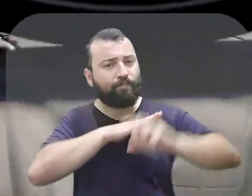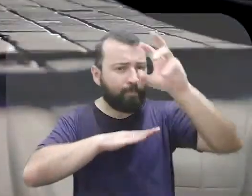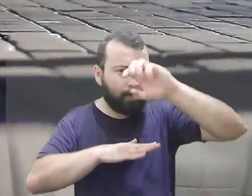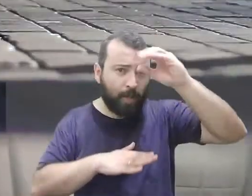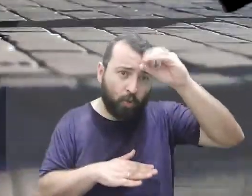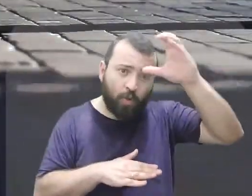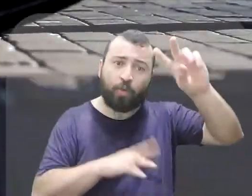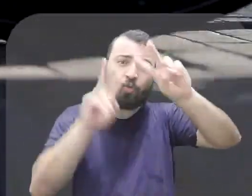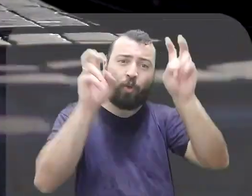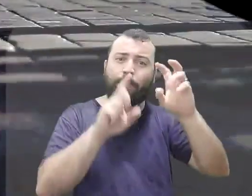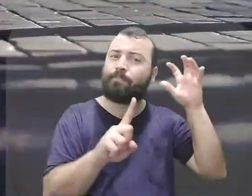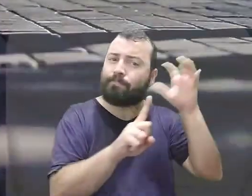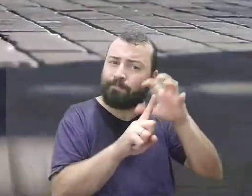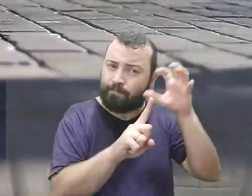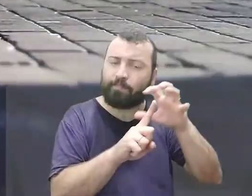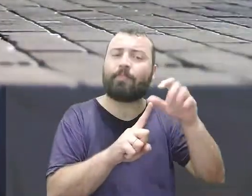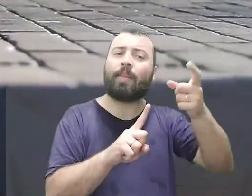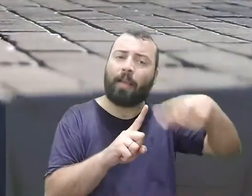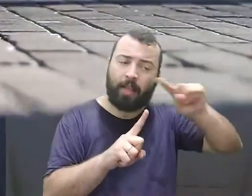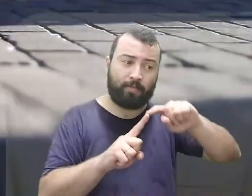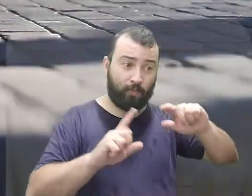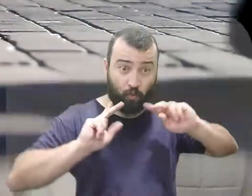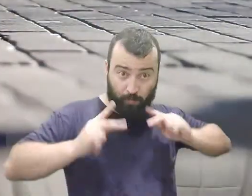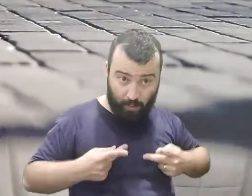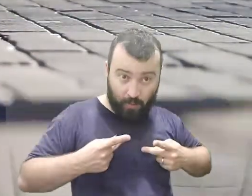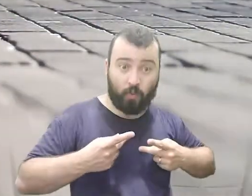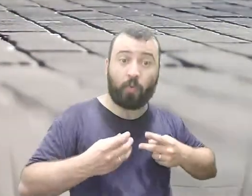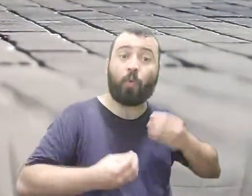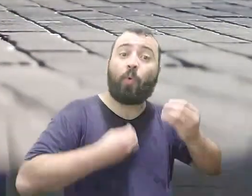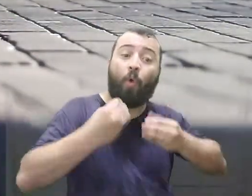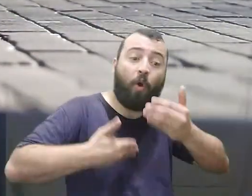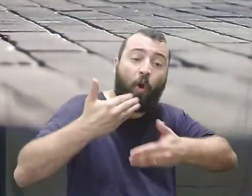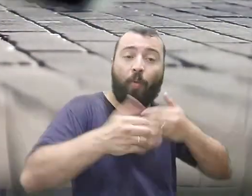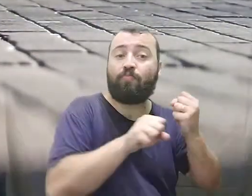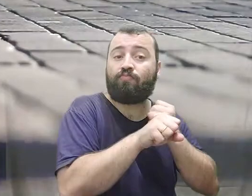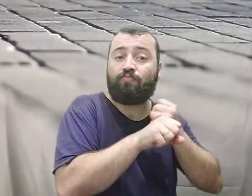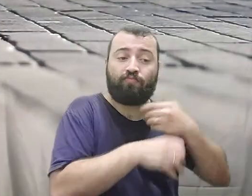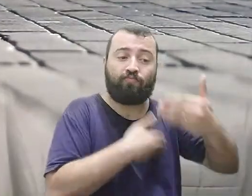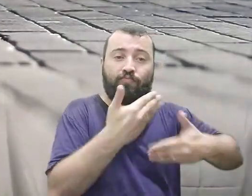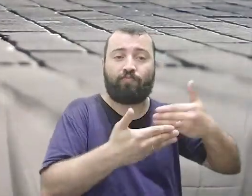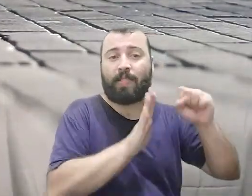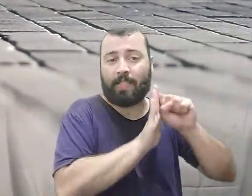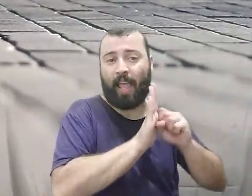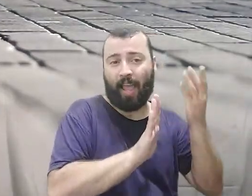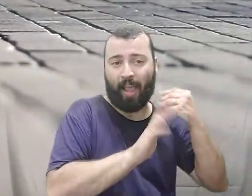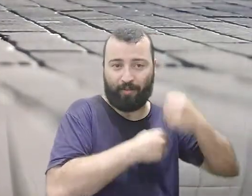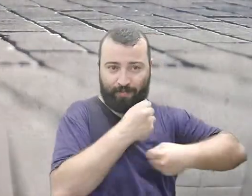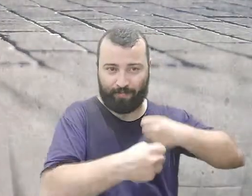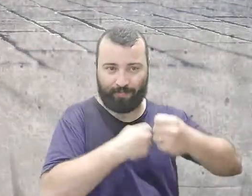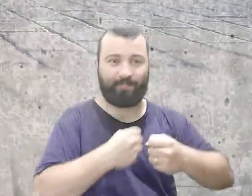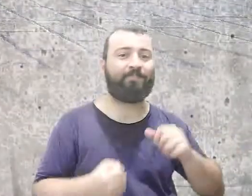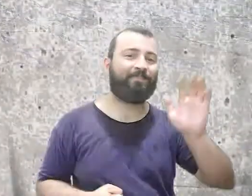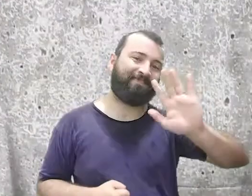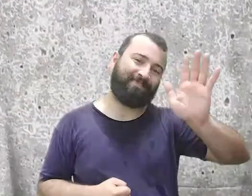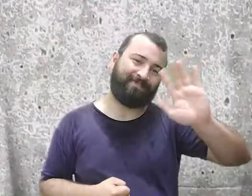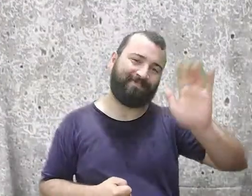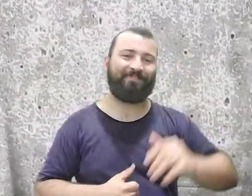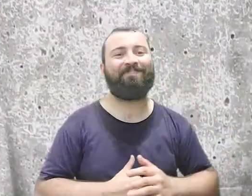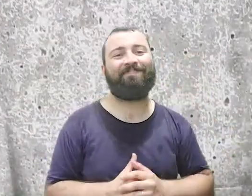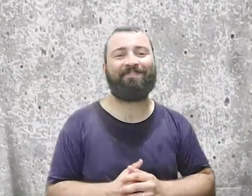os conhecimentos acerca dos impactos causados pelo ser humano ao longo dos últimos séculos. Até lá!